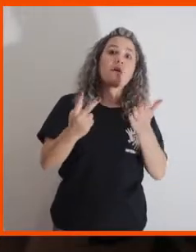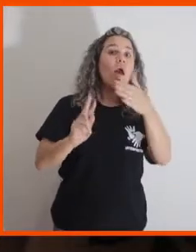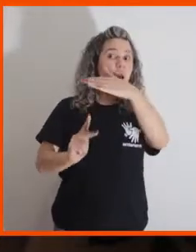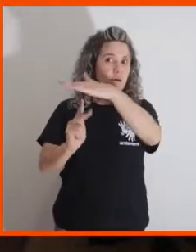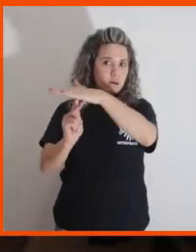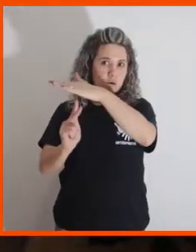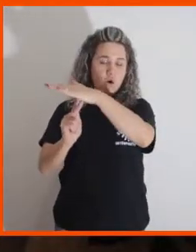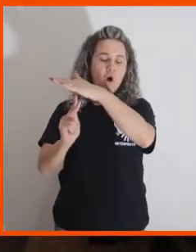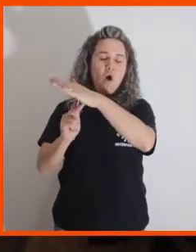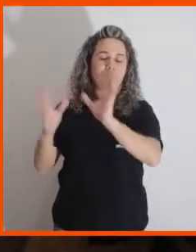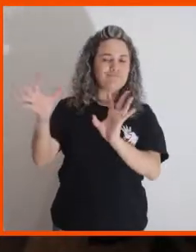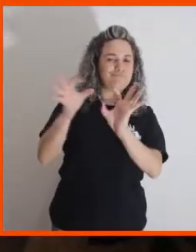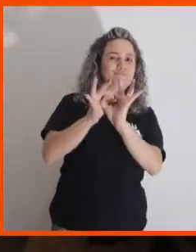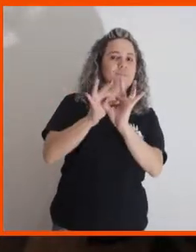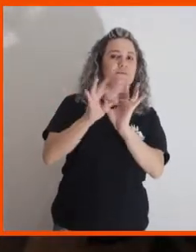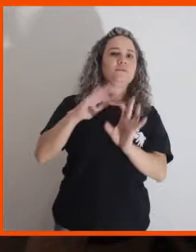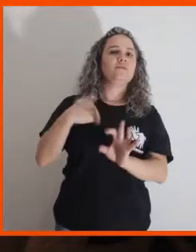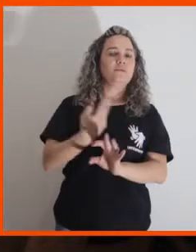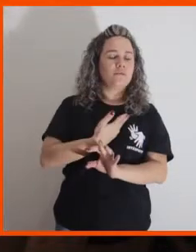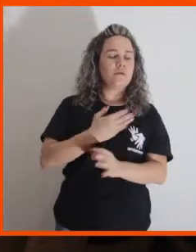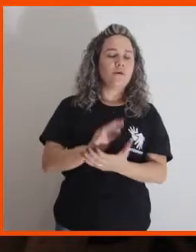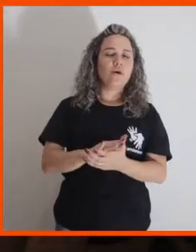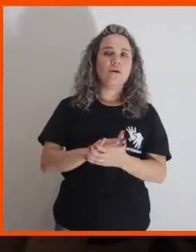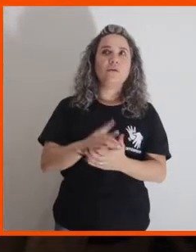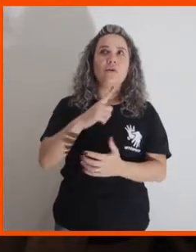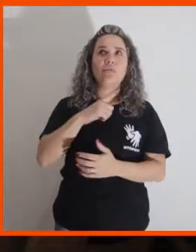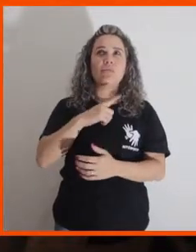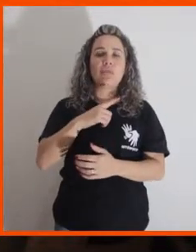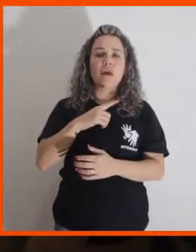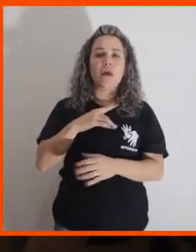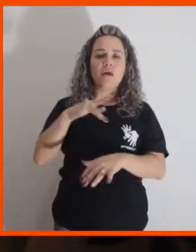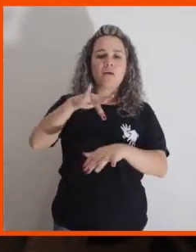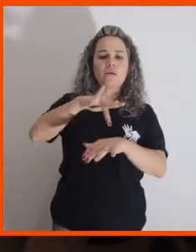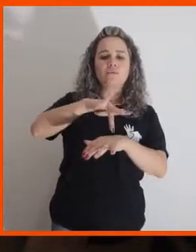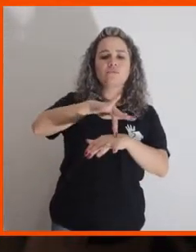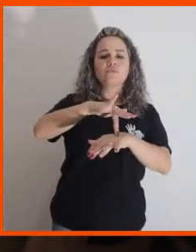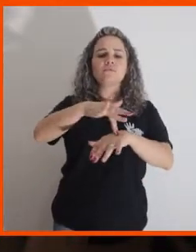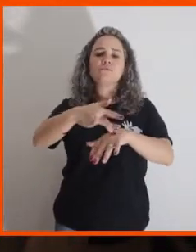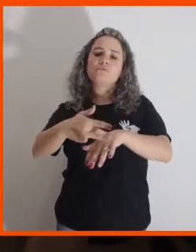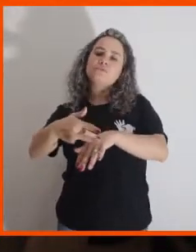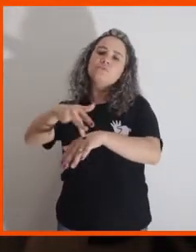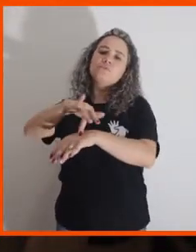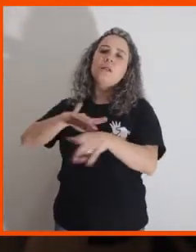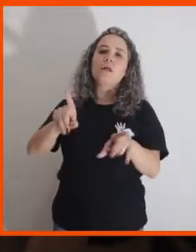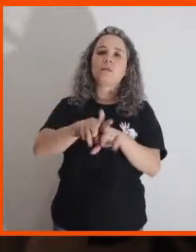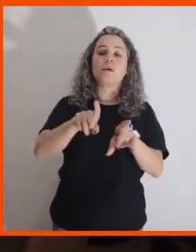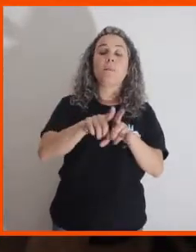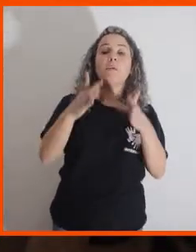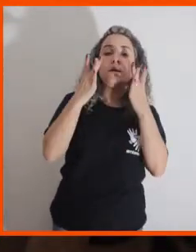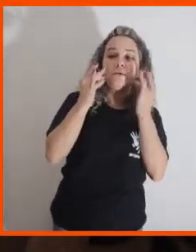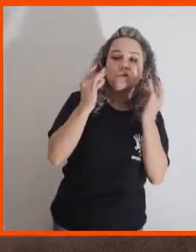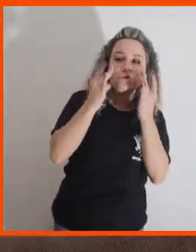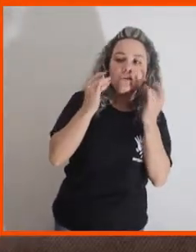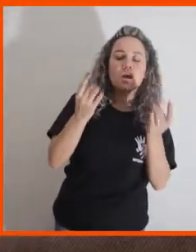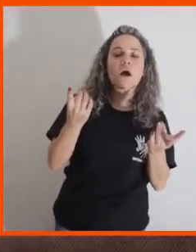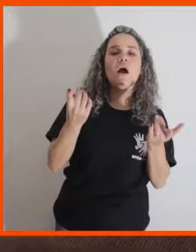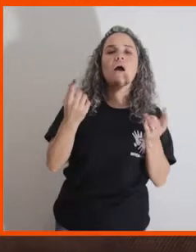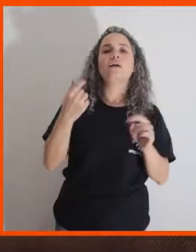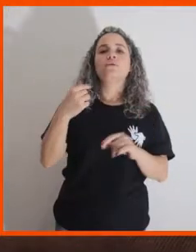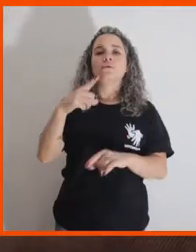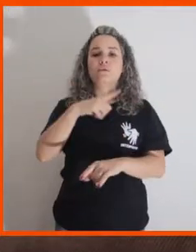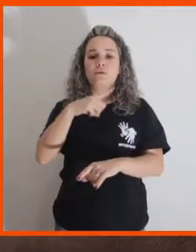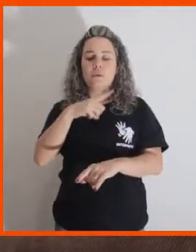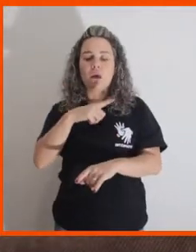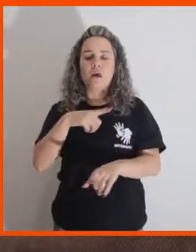cresça, para que melhore ele na vida escolar, né? Então, tem vários projetos aqui nesse sentido, que